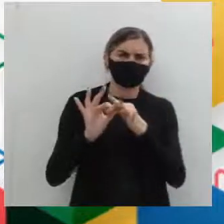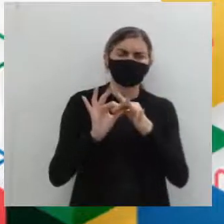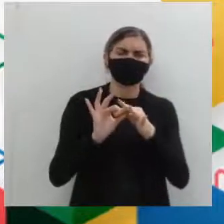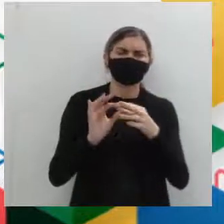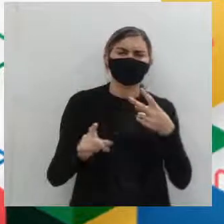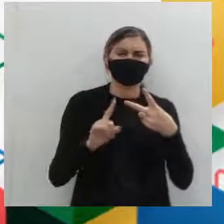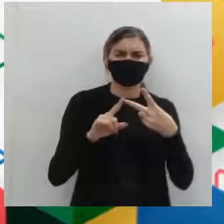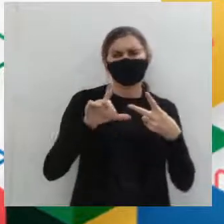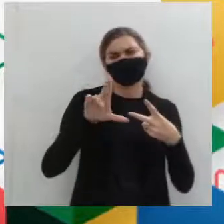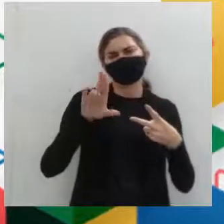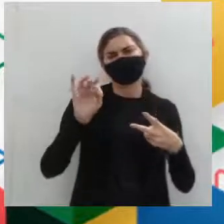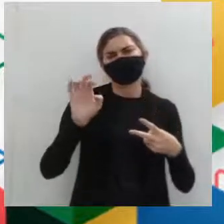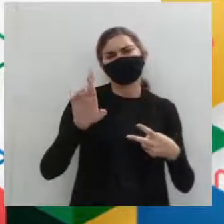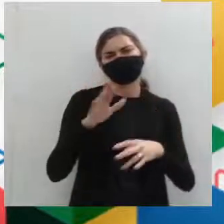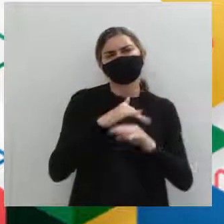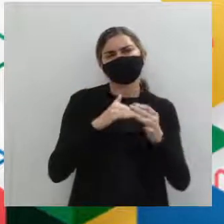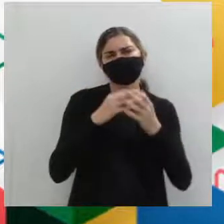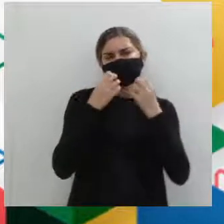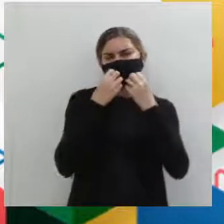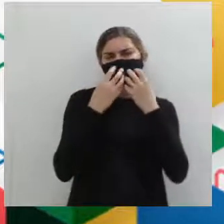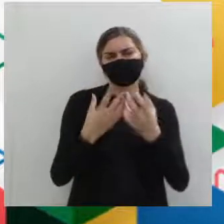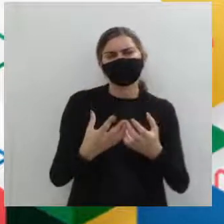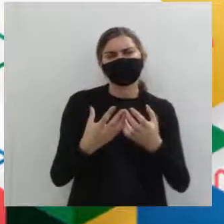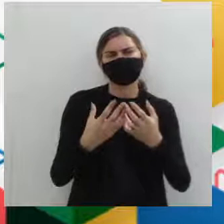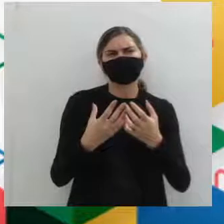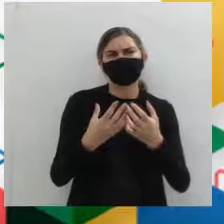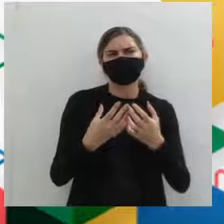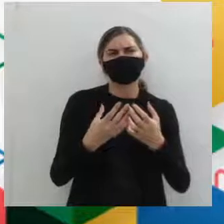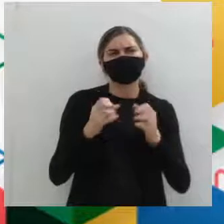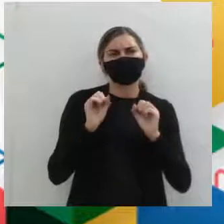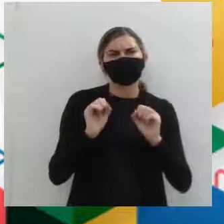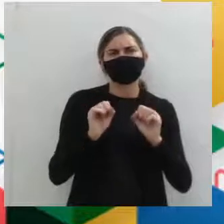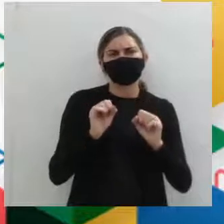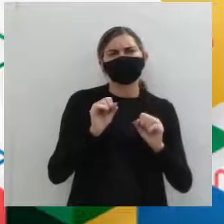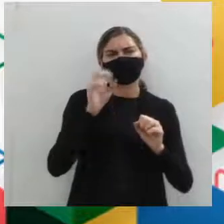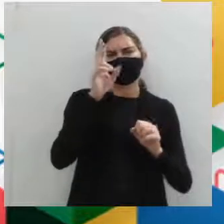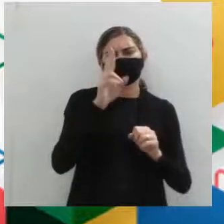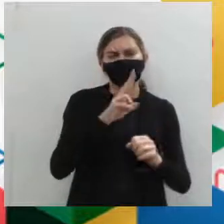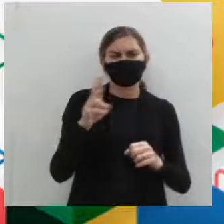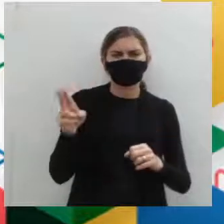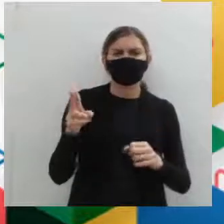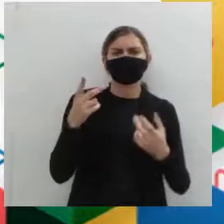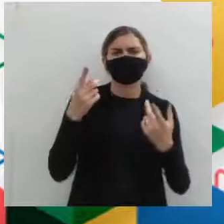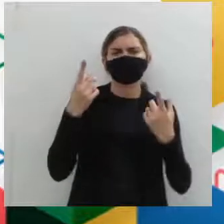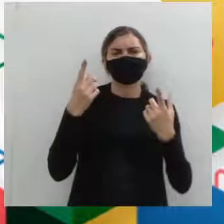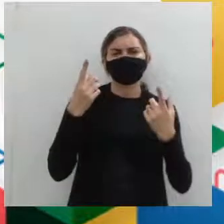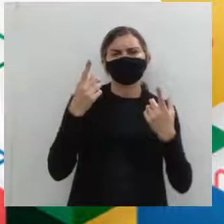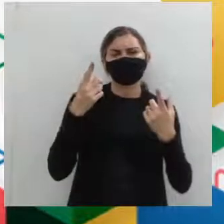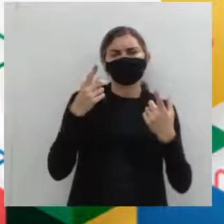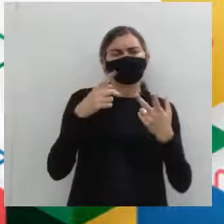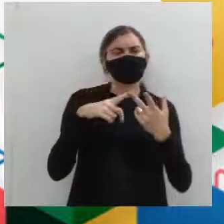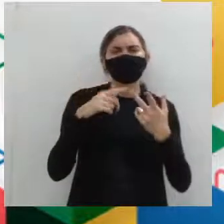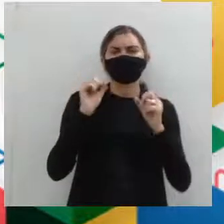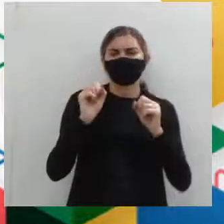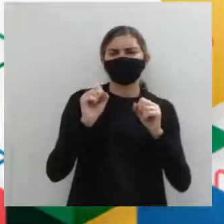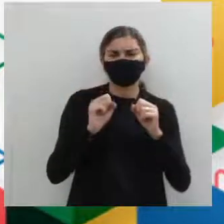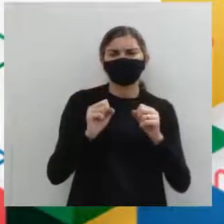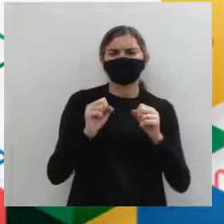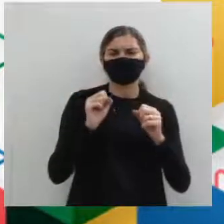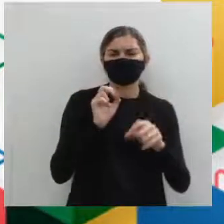Segundo Lutero, todo bom cristão poderia ser pastor de seu rebanho, desde